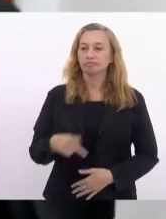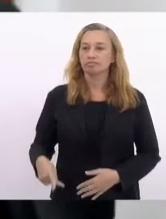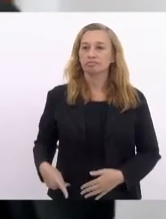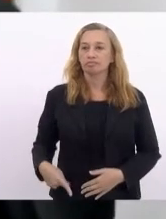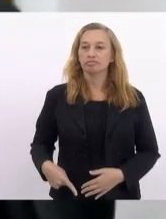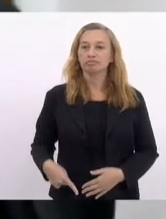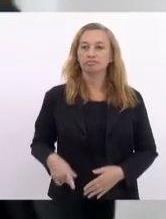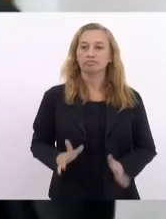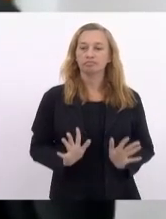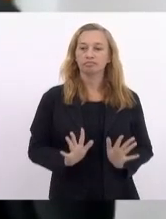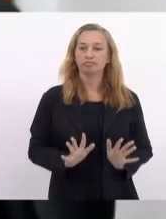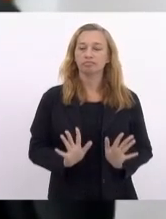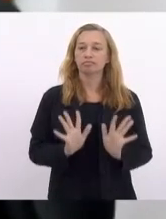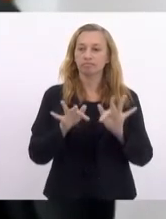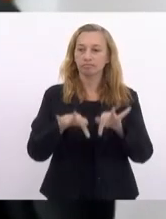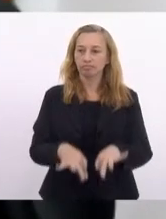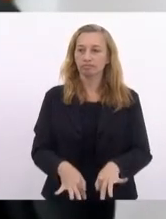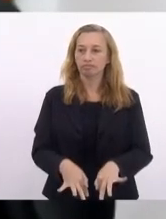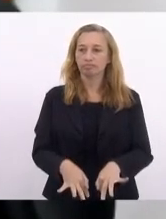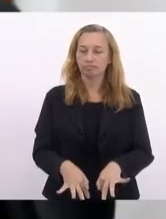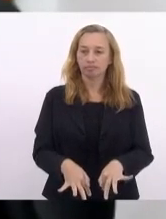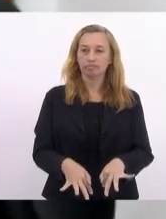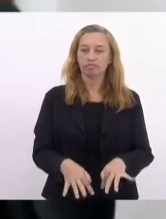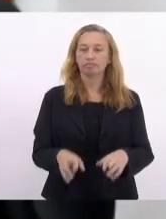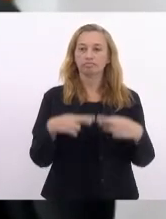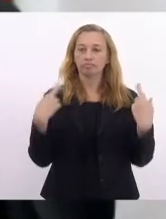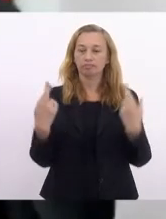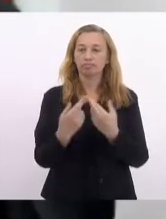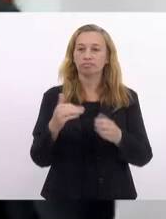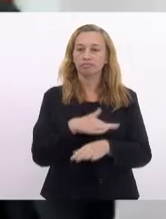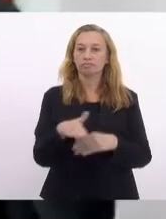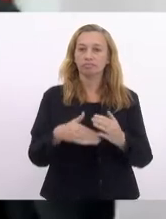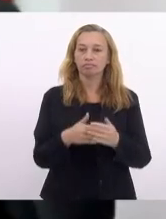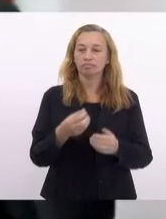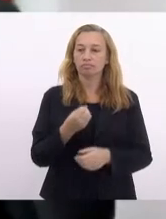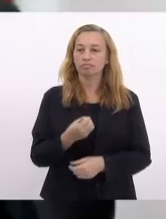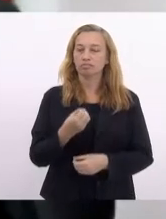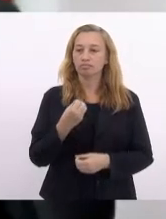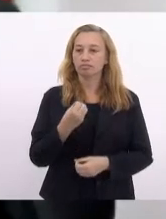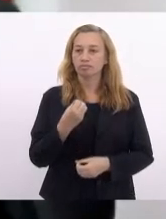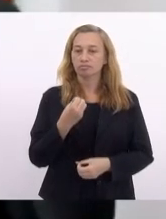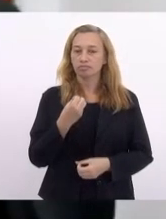a presidência declara encerrada a presente sessão. Tenham todos um